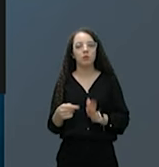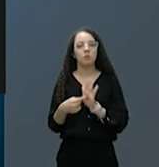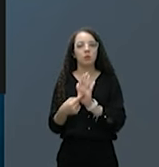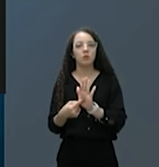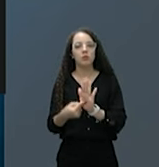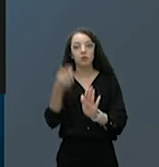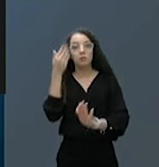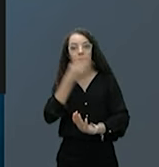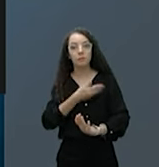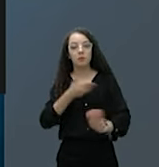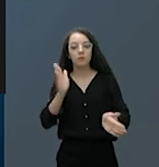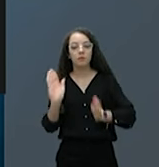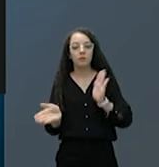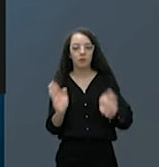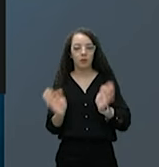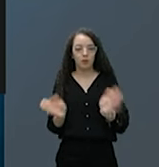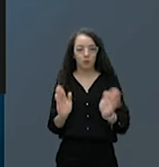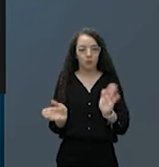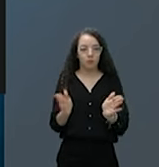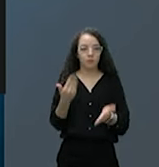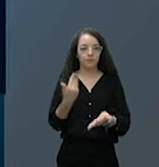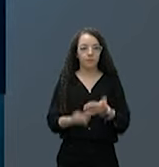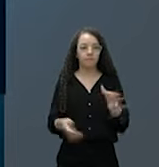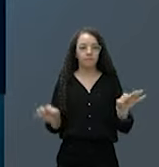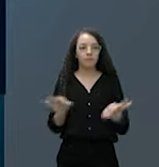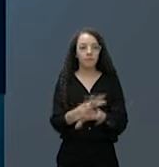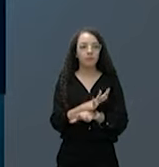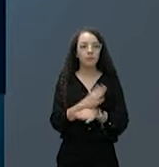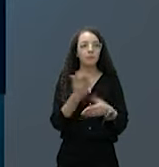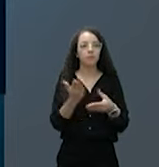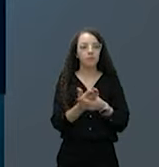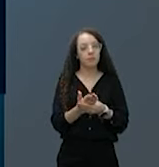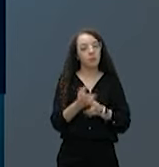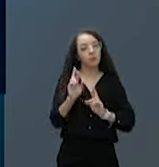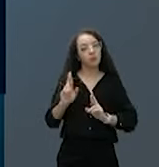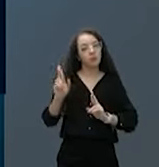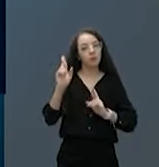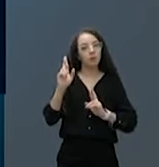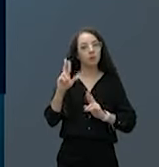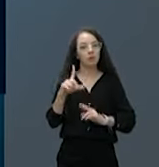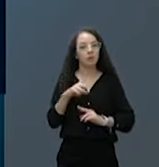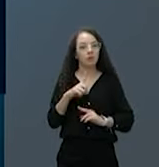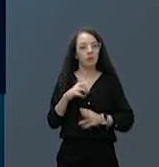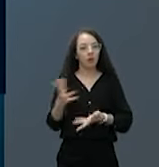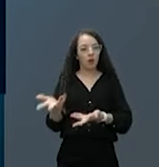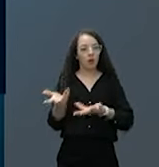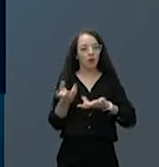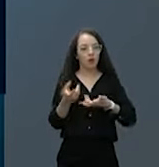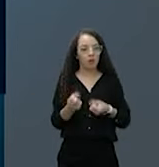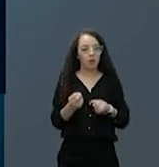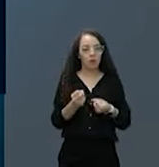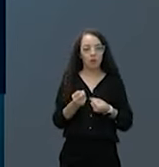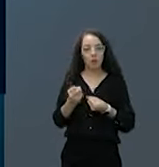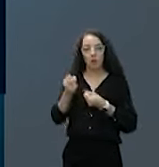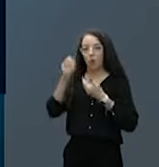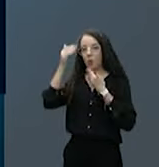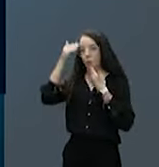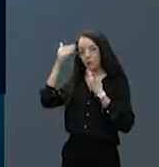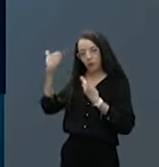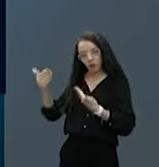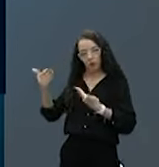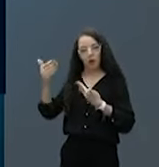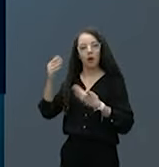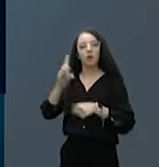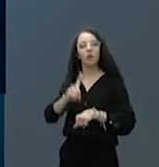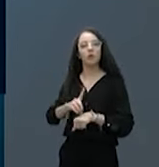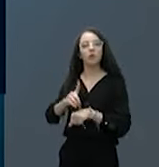seja provido o agravo interno. Muito obrigado. Muito obrigada, doutor. Como a outra parte é só preferência, também